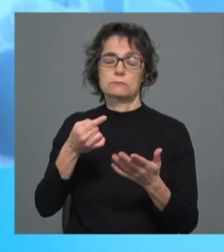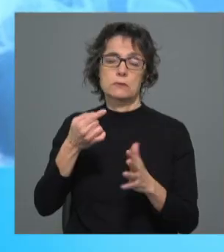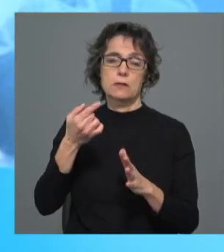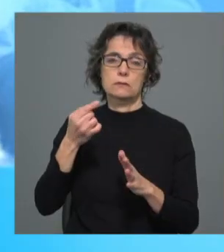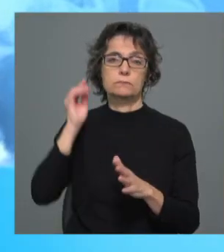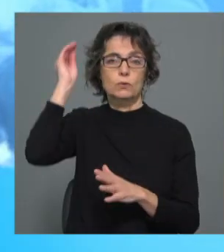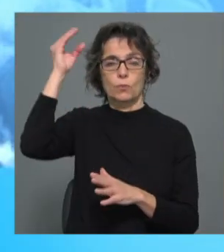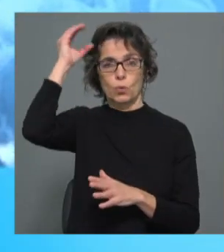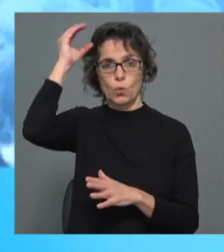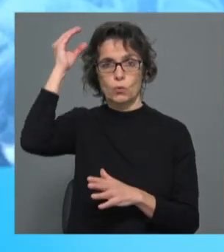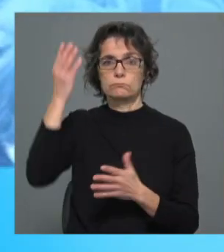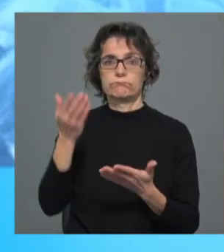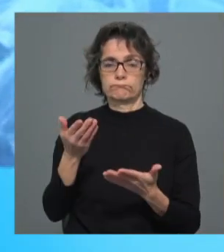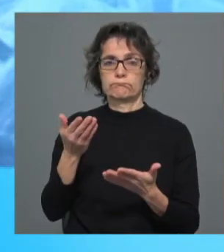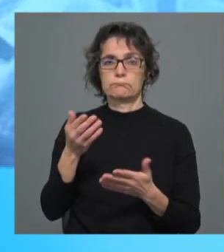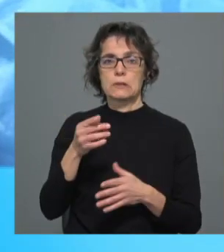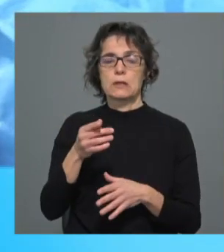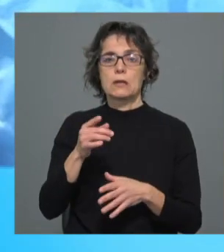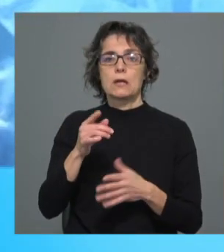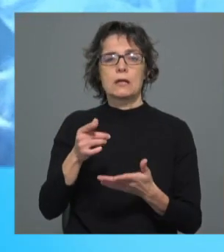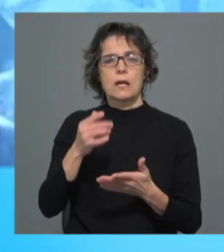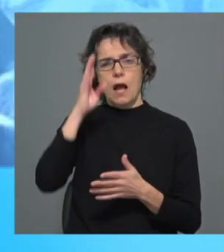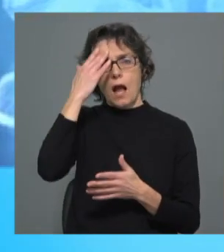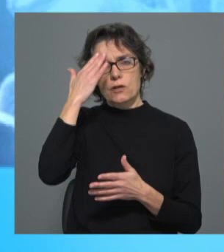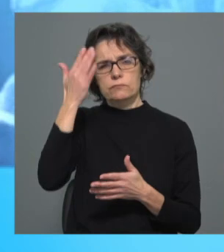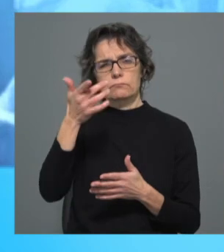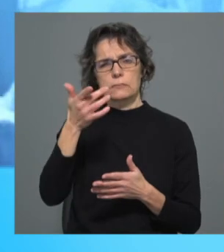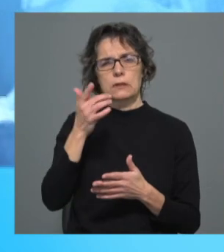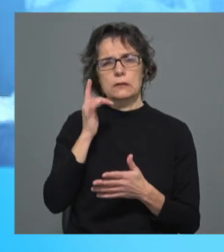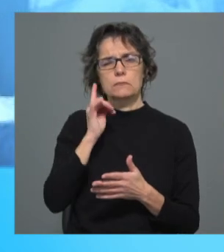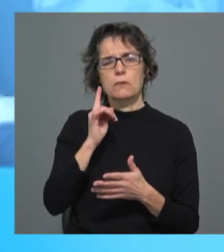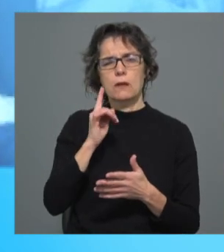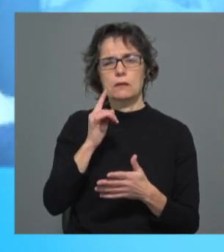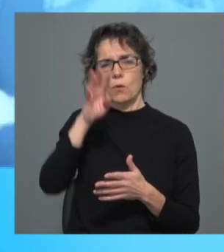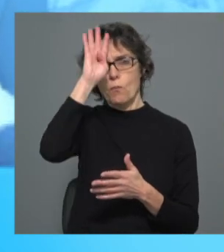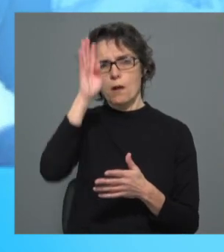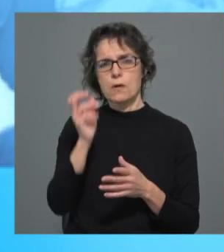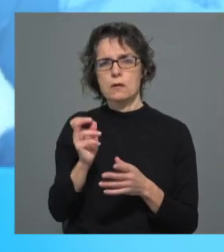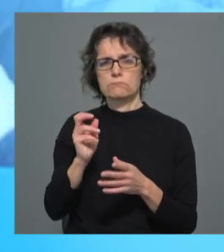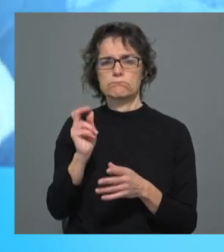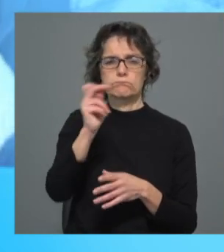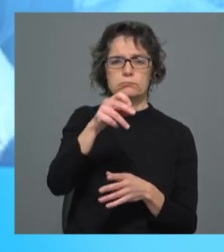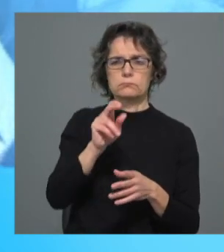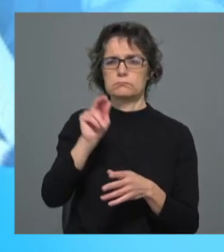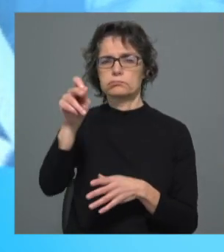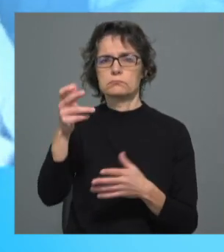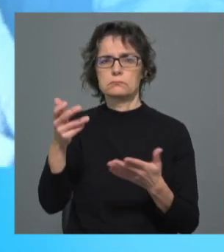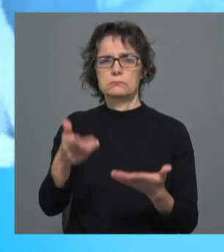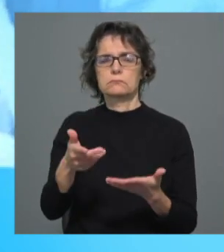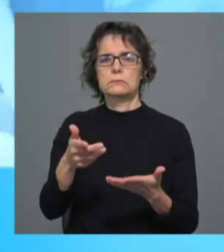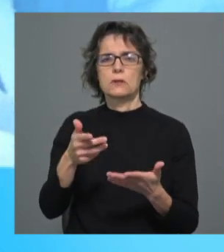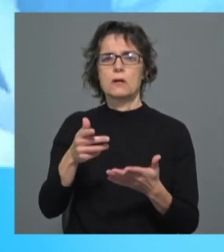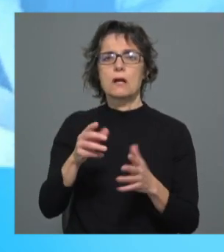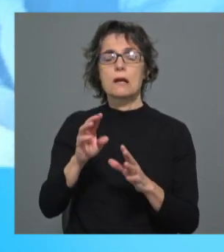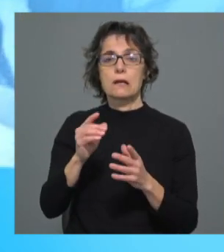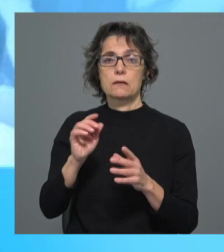Congo. Importante esta deslocação de um Papa a estes dois países, concretamente, e começando por falar da